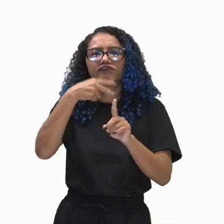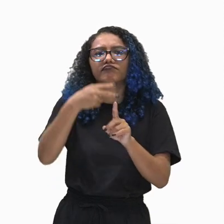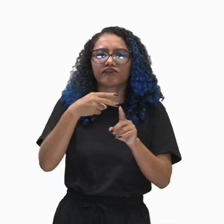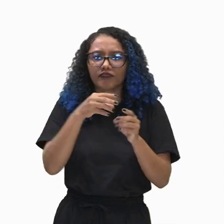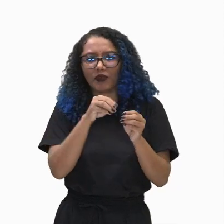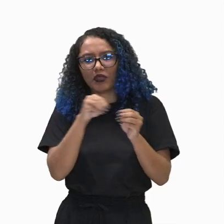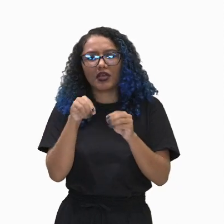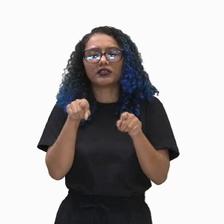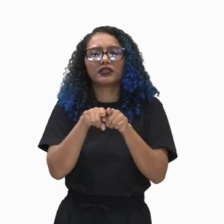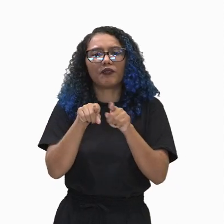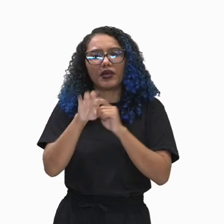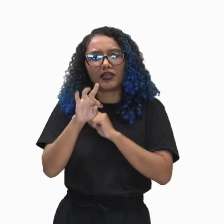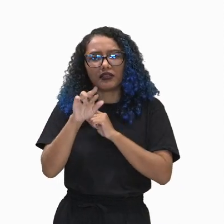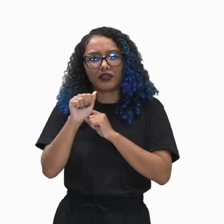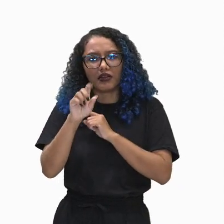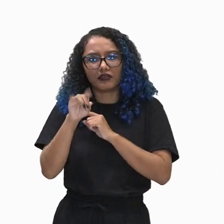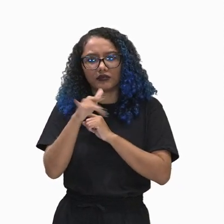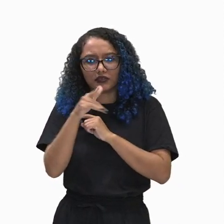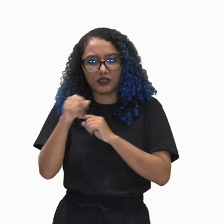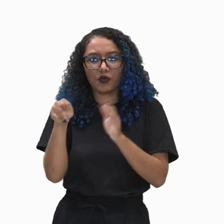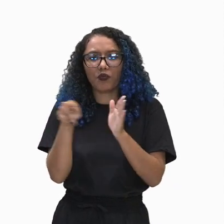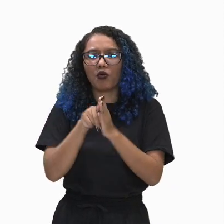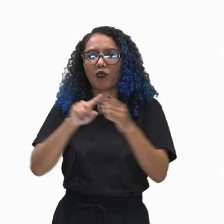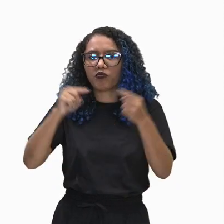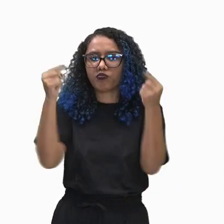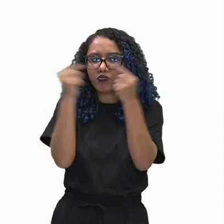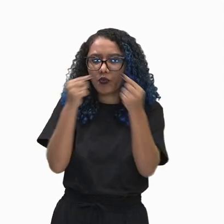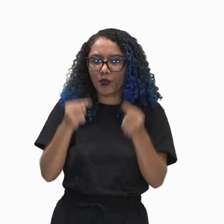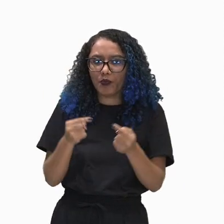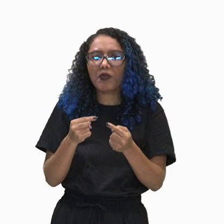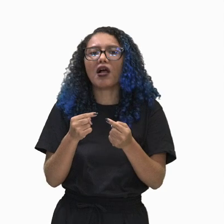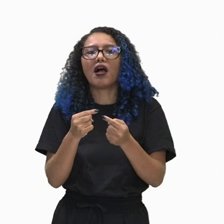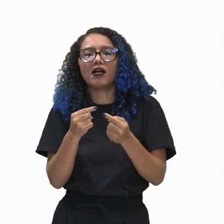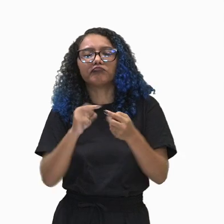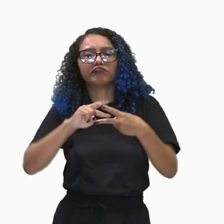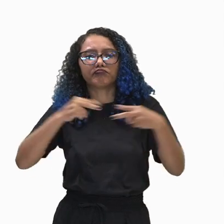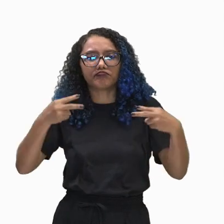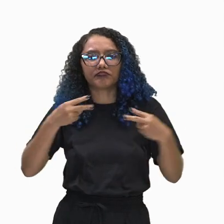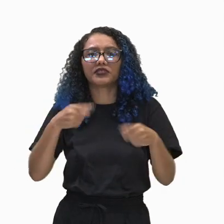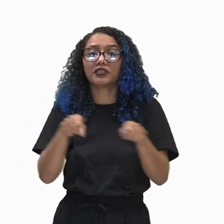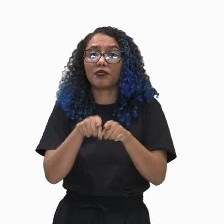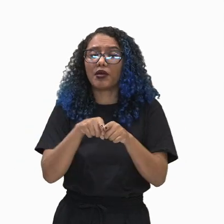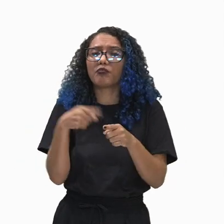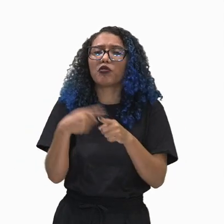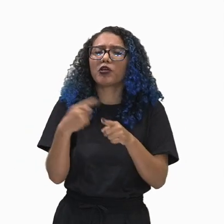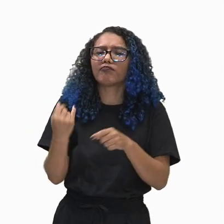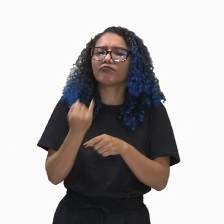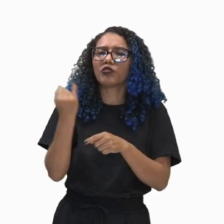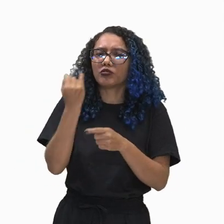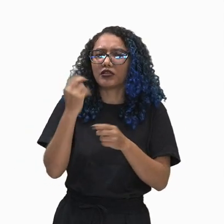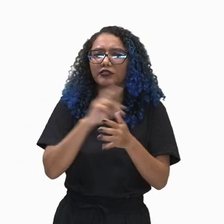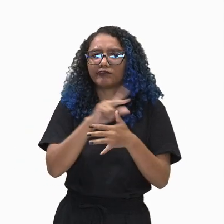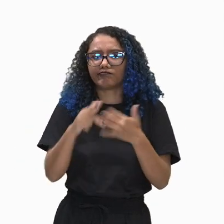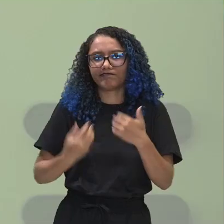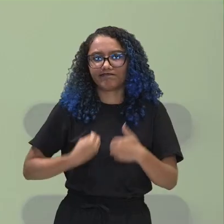replicação, transcrição e tradução do código genético, assim como sua importância para os seres